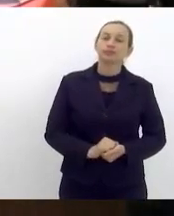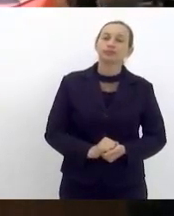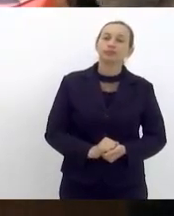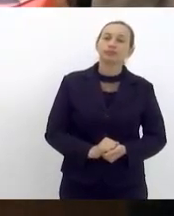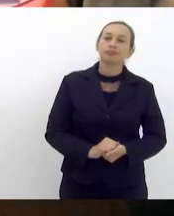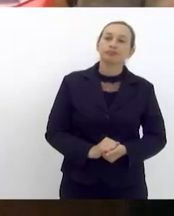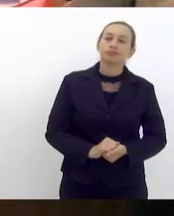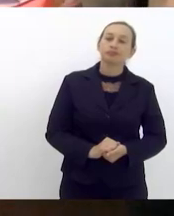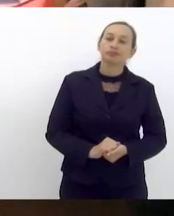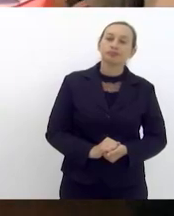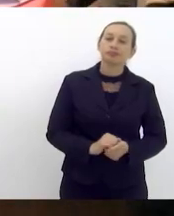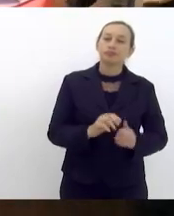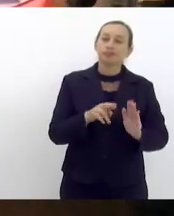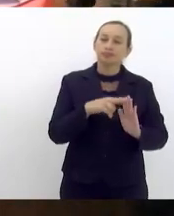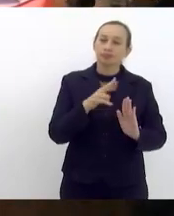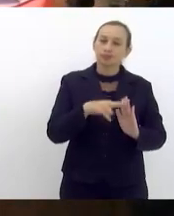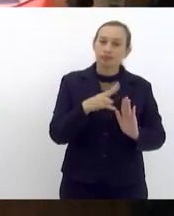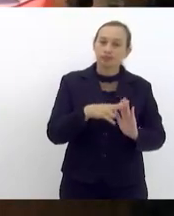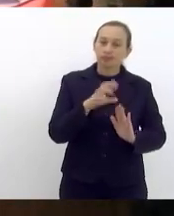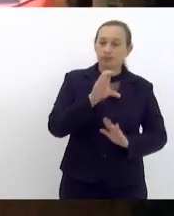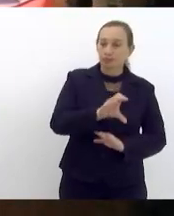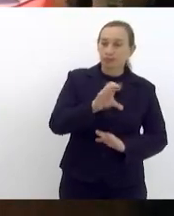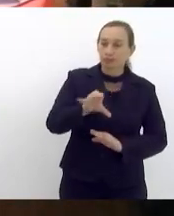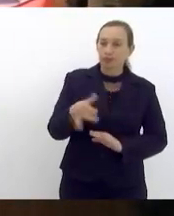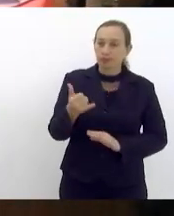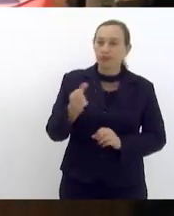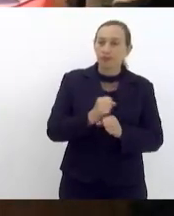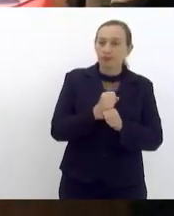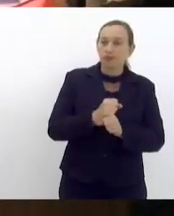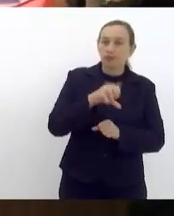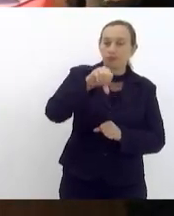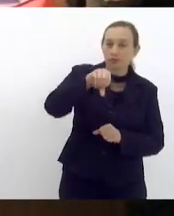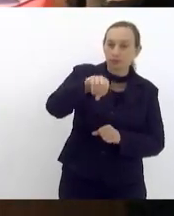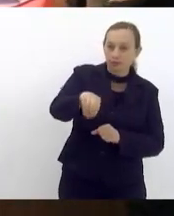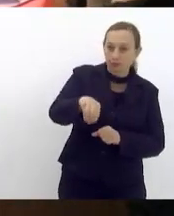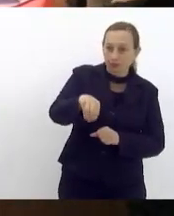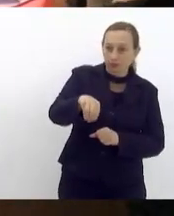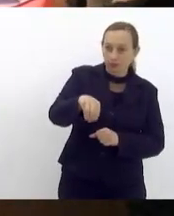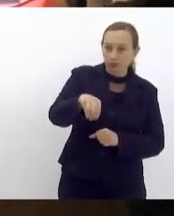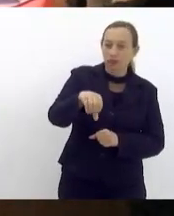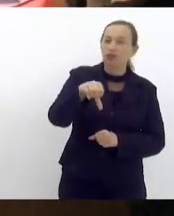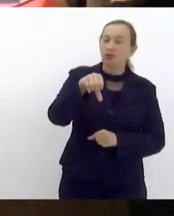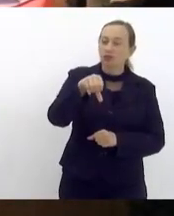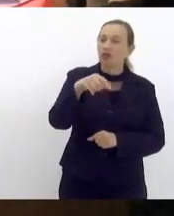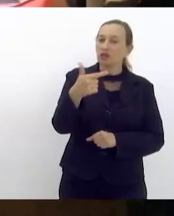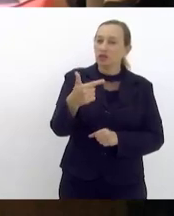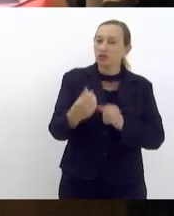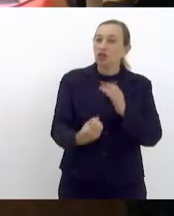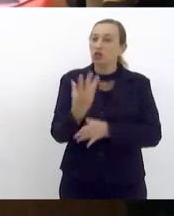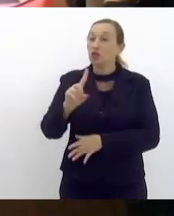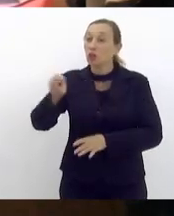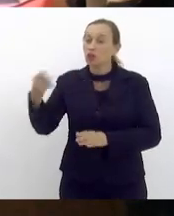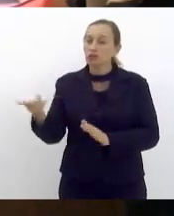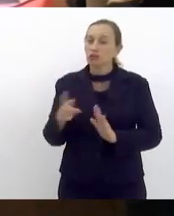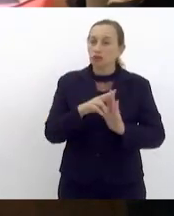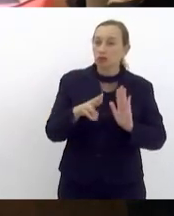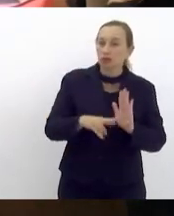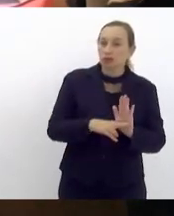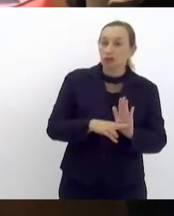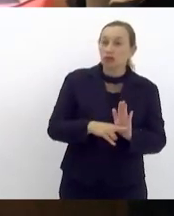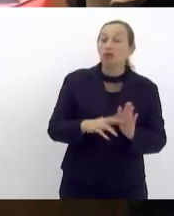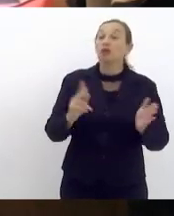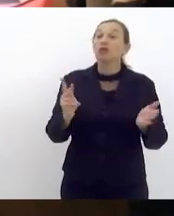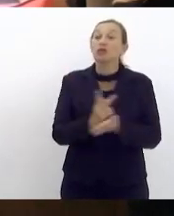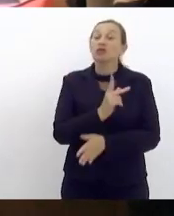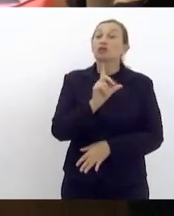resolução da ccj da década de 90 92 que cria outros critérios o que estava